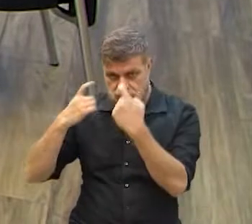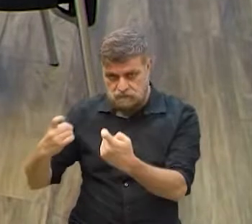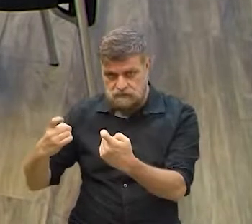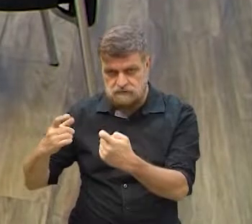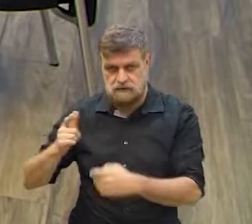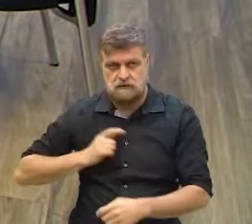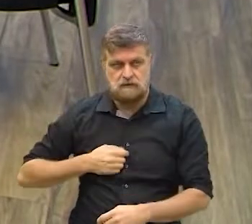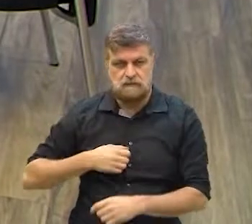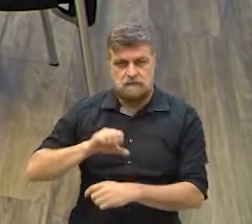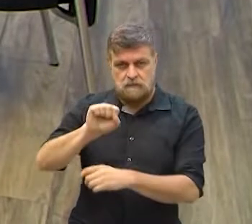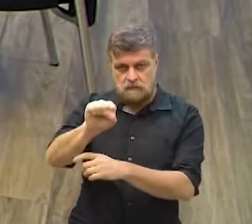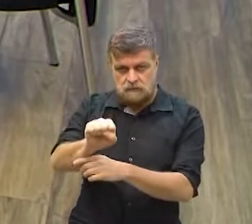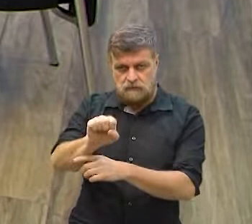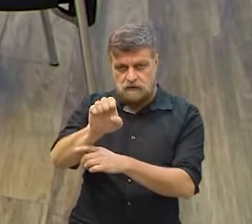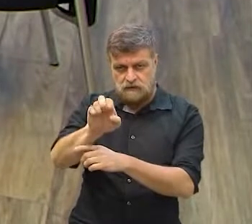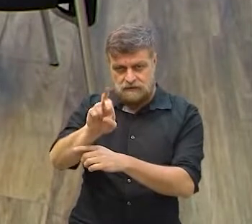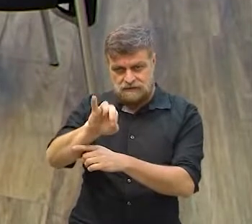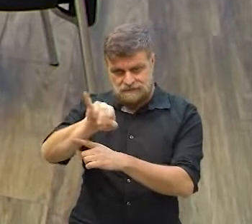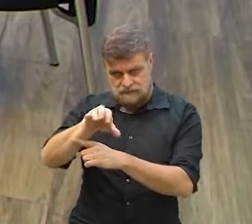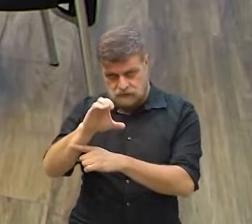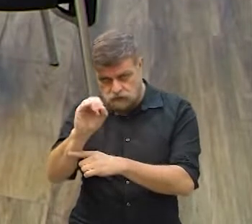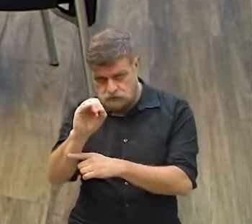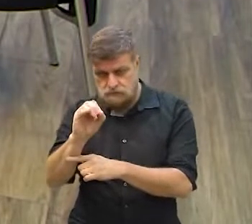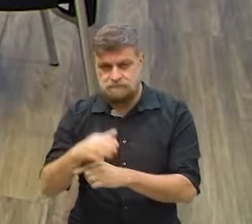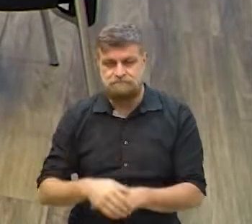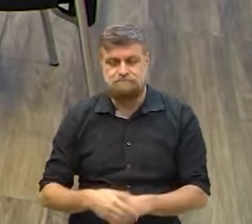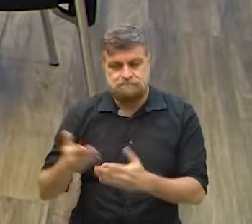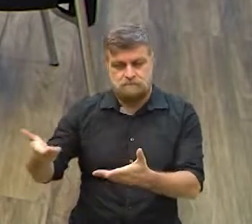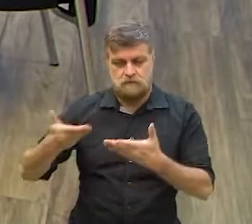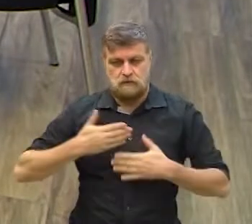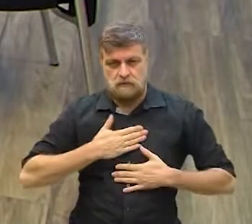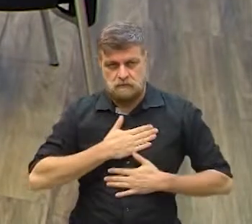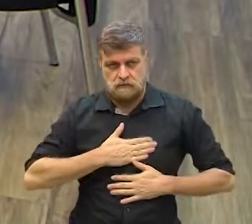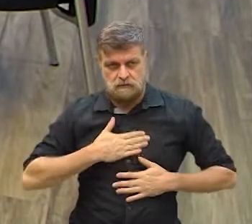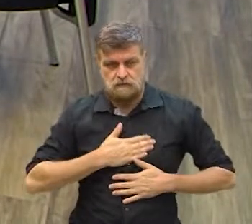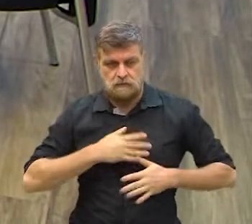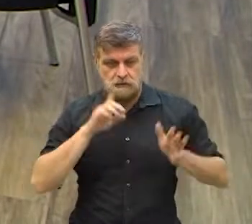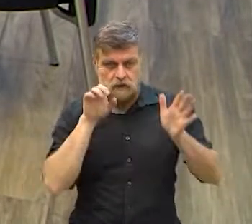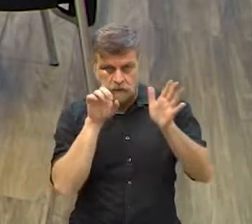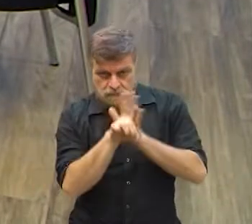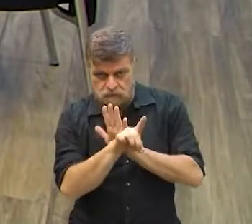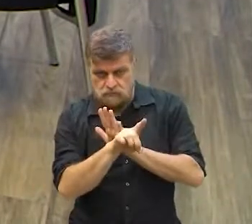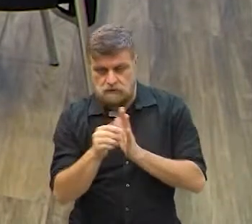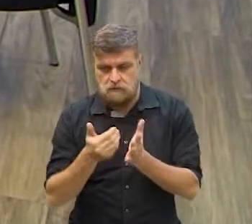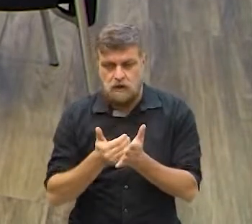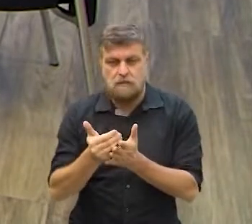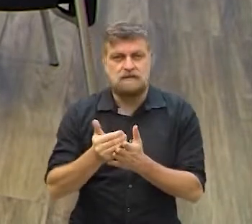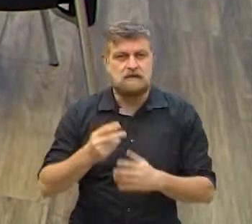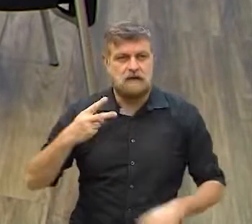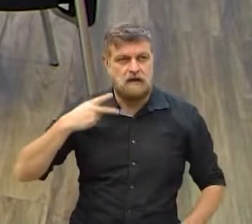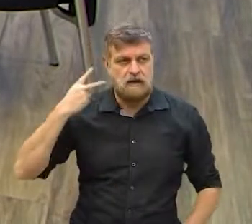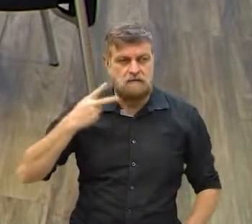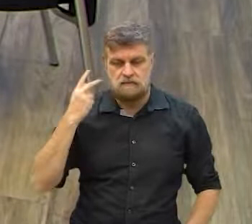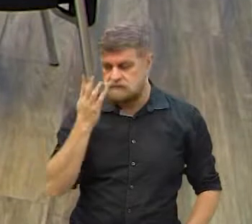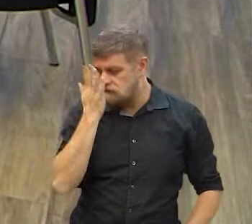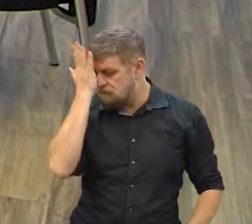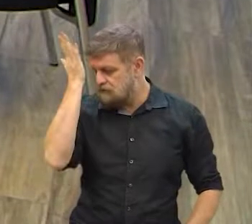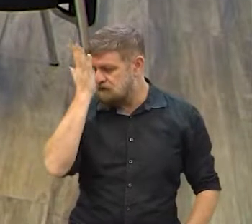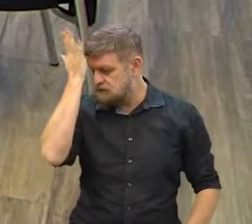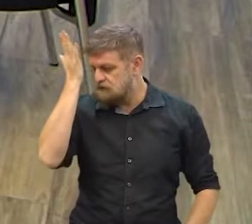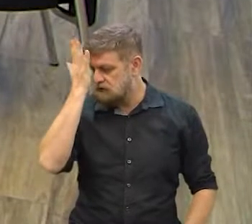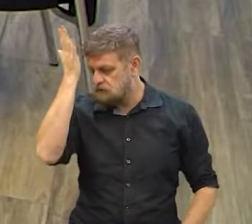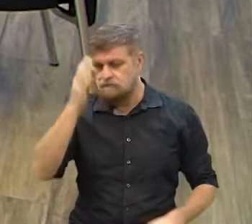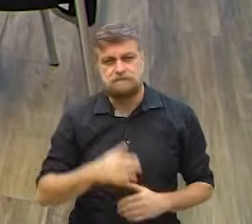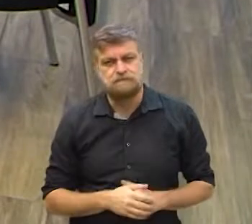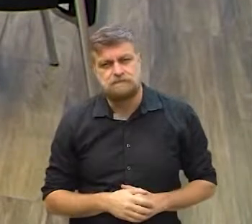Violência, Sérgio Barbosa. Sejam todos bem-vindos. Eu vou fazer uma pergunta inicial, começando pelo vereador Marcelo da